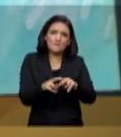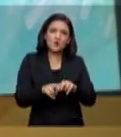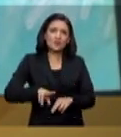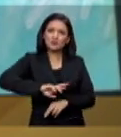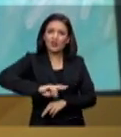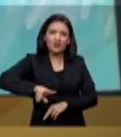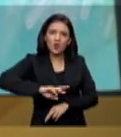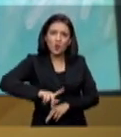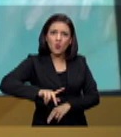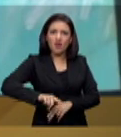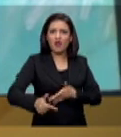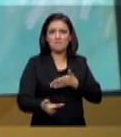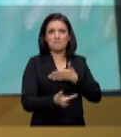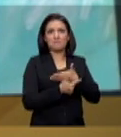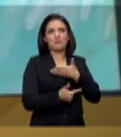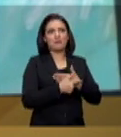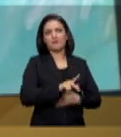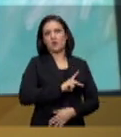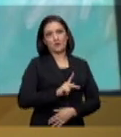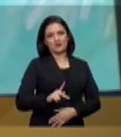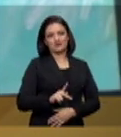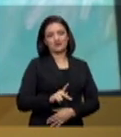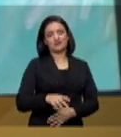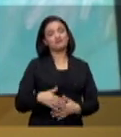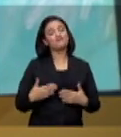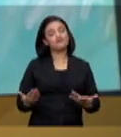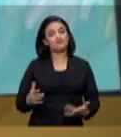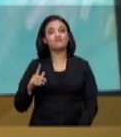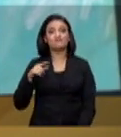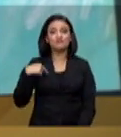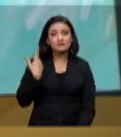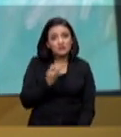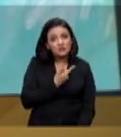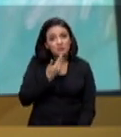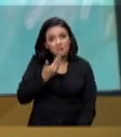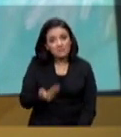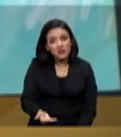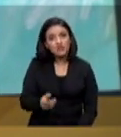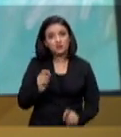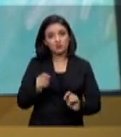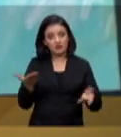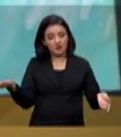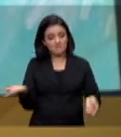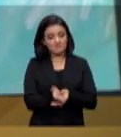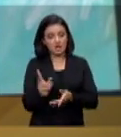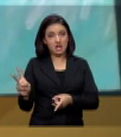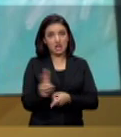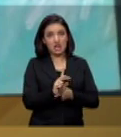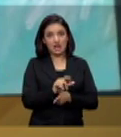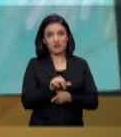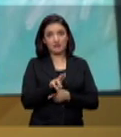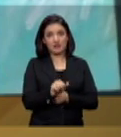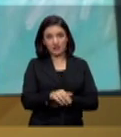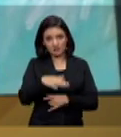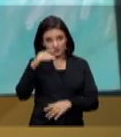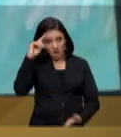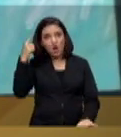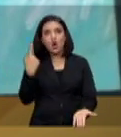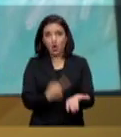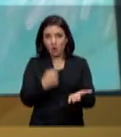minoritário. Por isso, rogamos que seja confirmada a liminar concedida para a